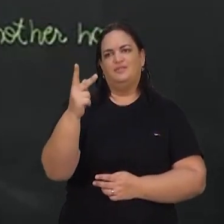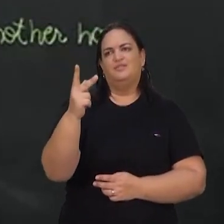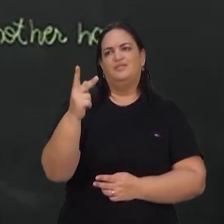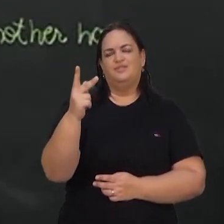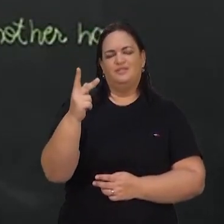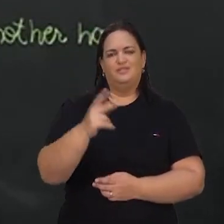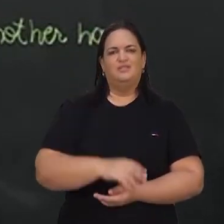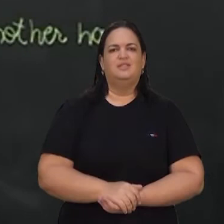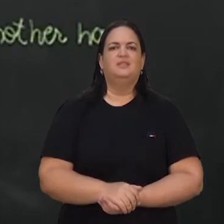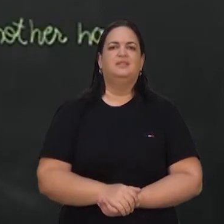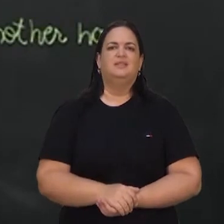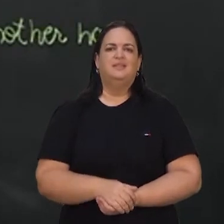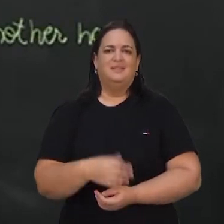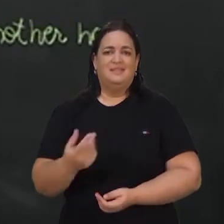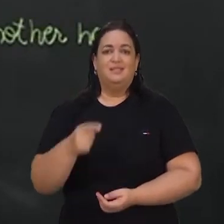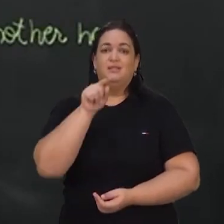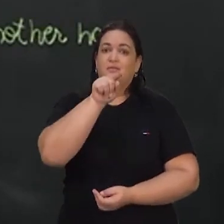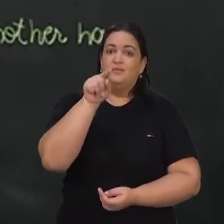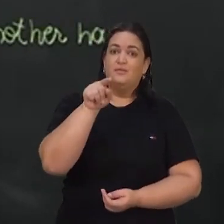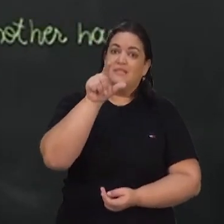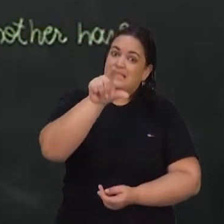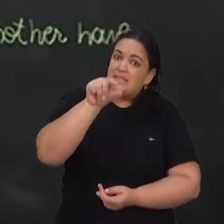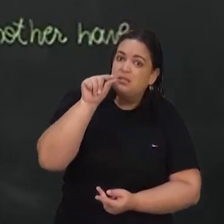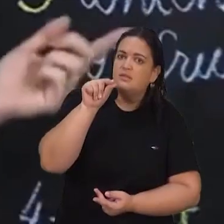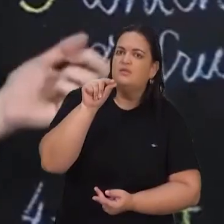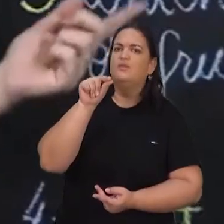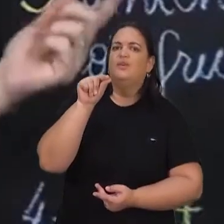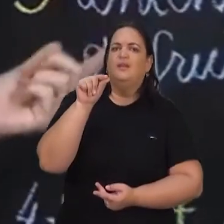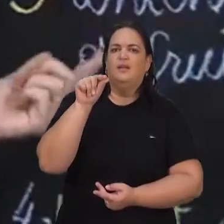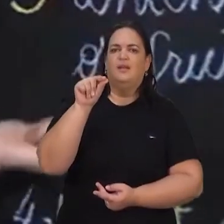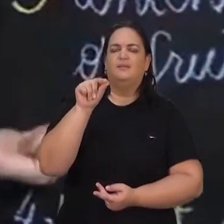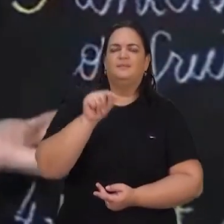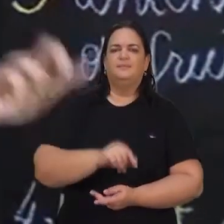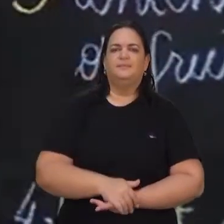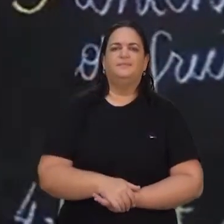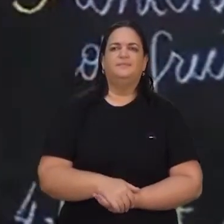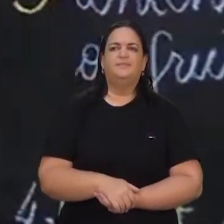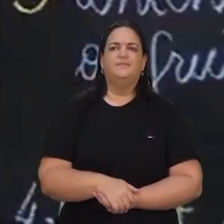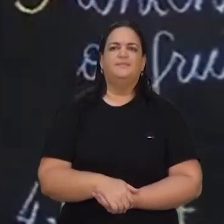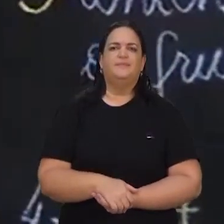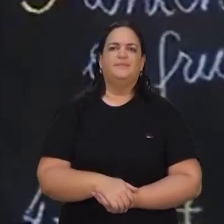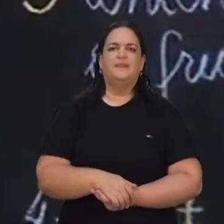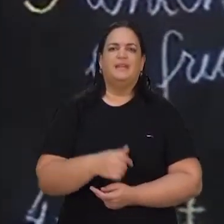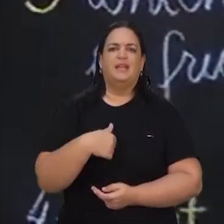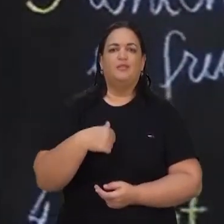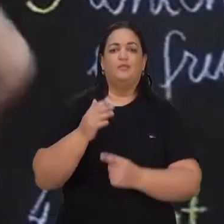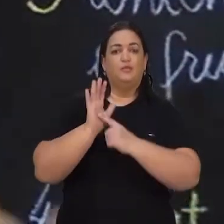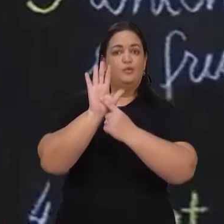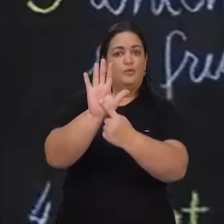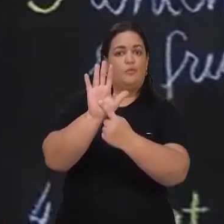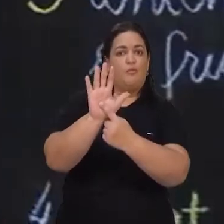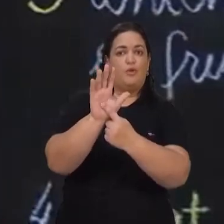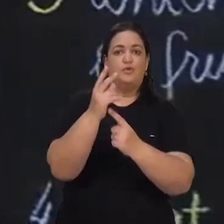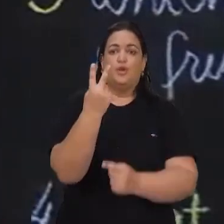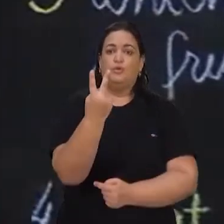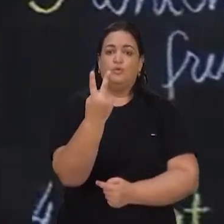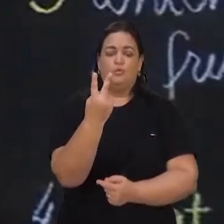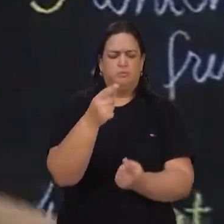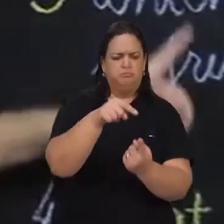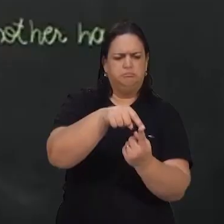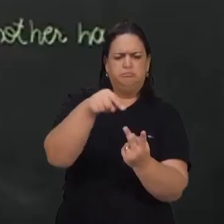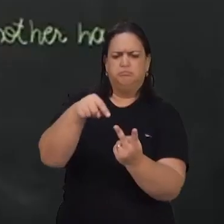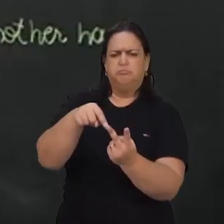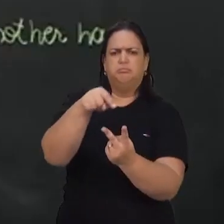parece preferir, é mais uma palavra transparente. Como eu estou apresentando duas opções, eu não uso o what,